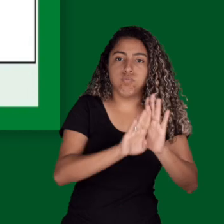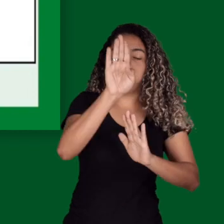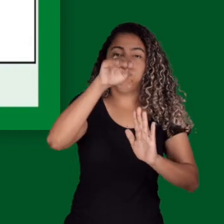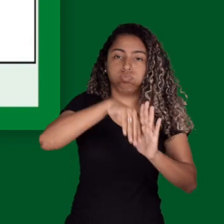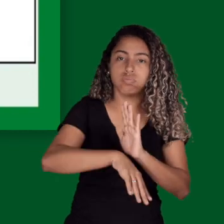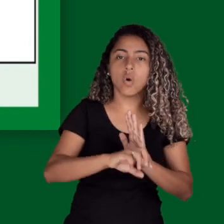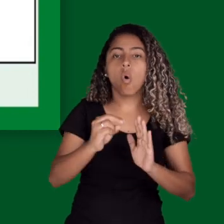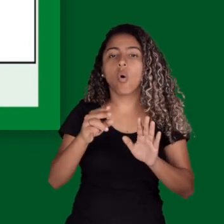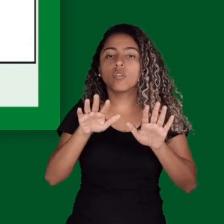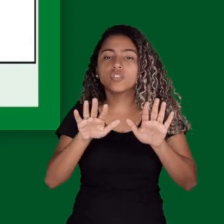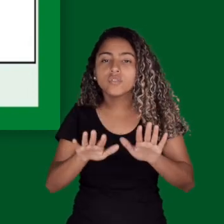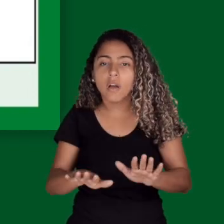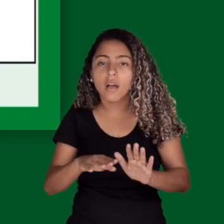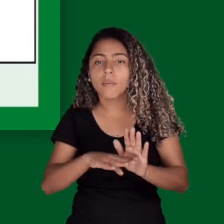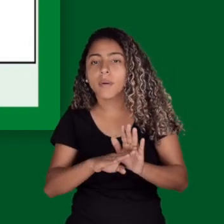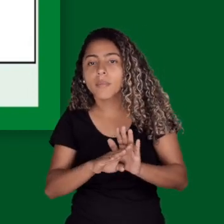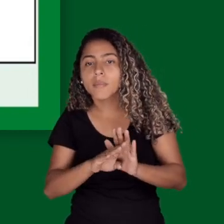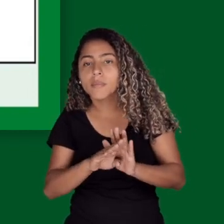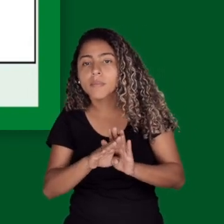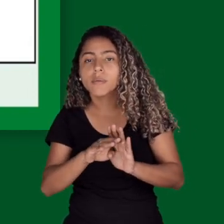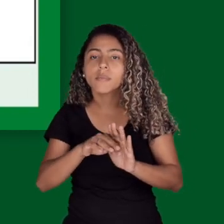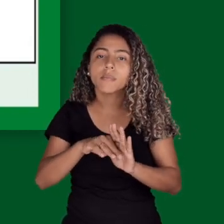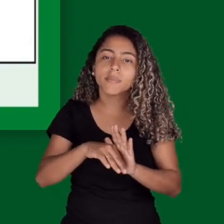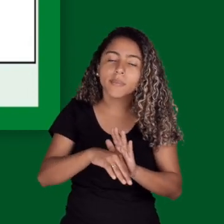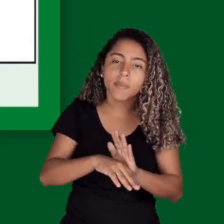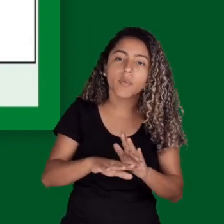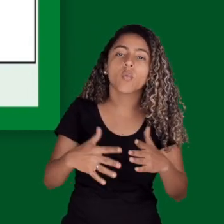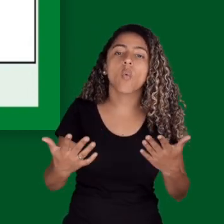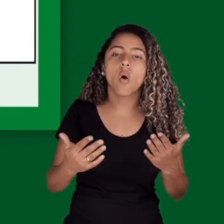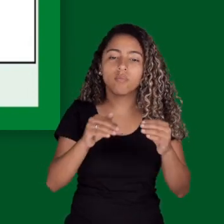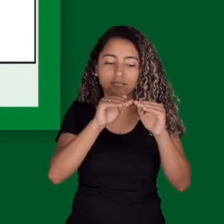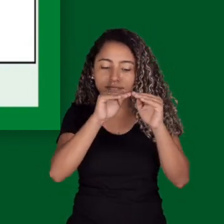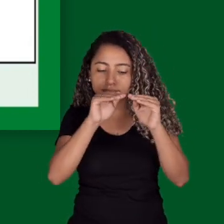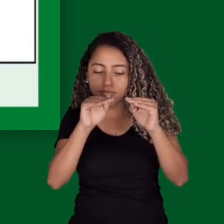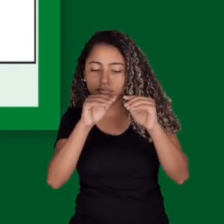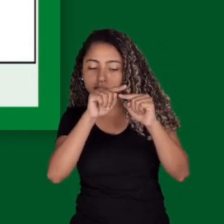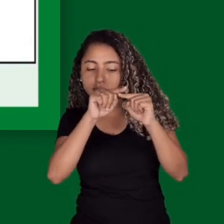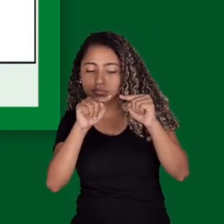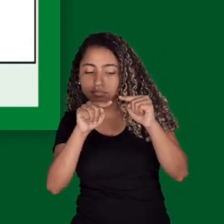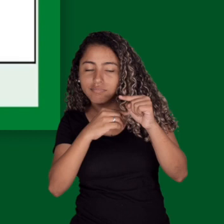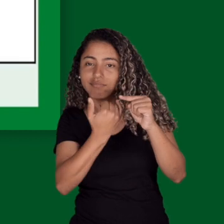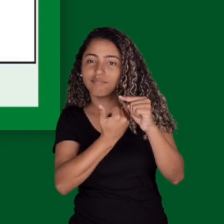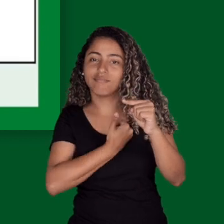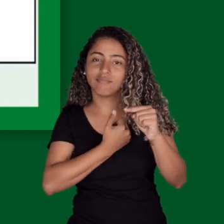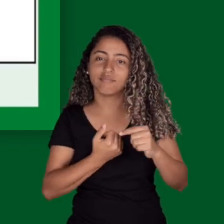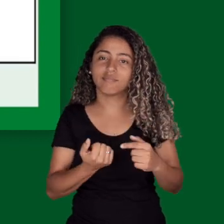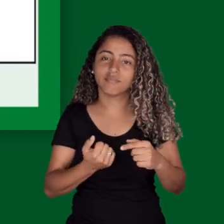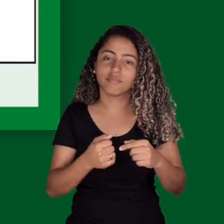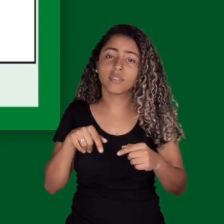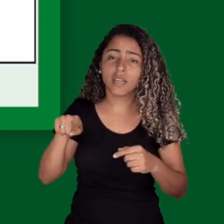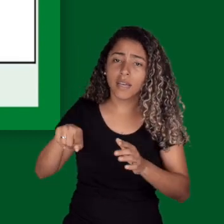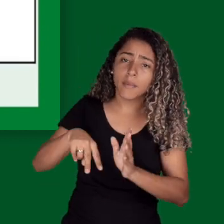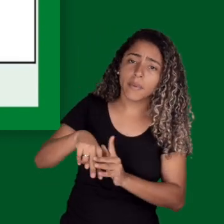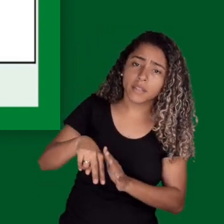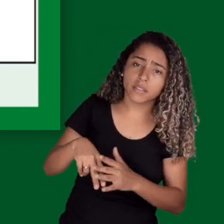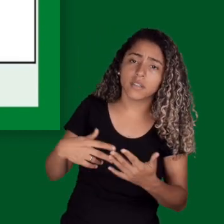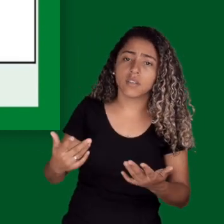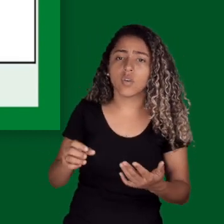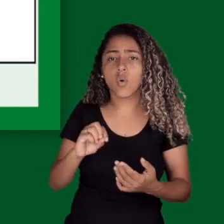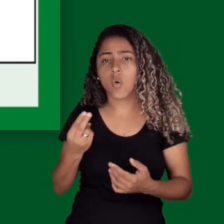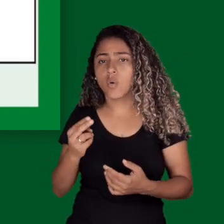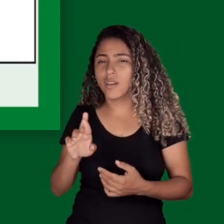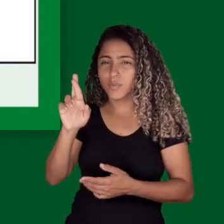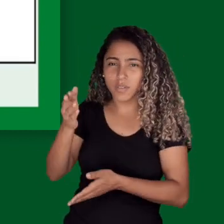rápida ou uma alteração lenta. E aí, com essas informações, os pacientes, os cuidadores e a própria